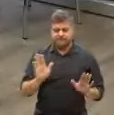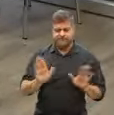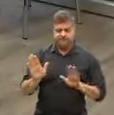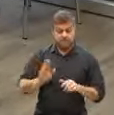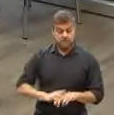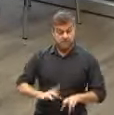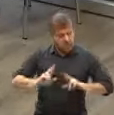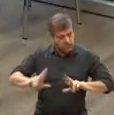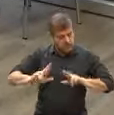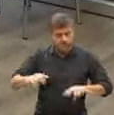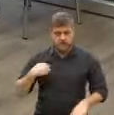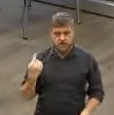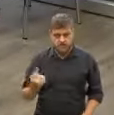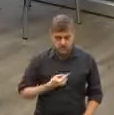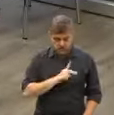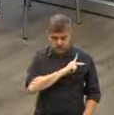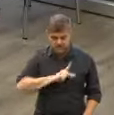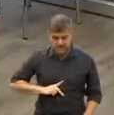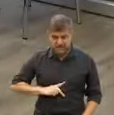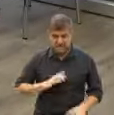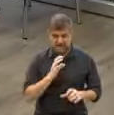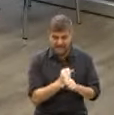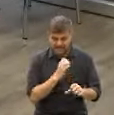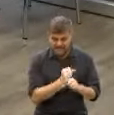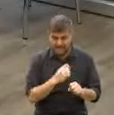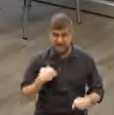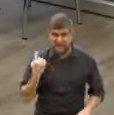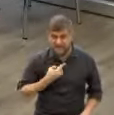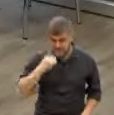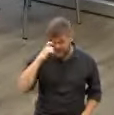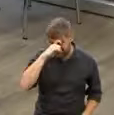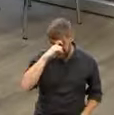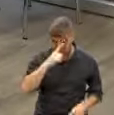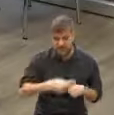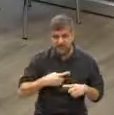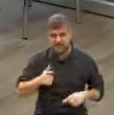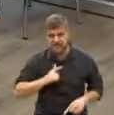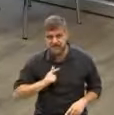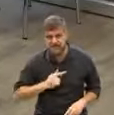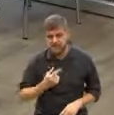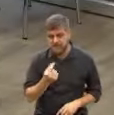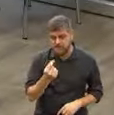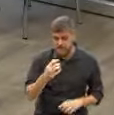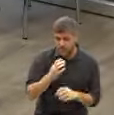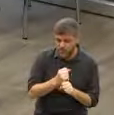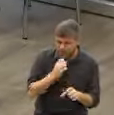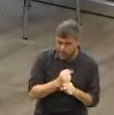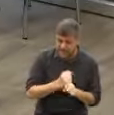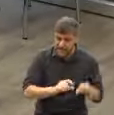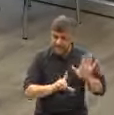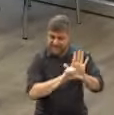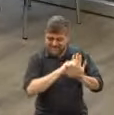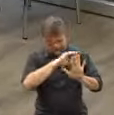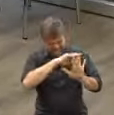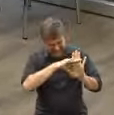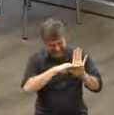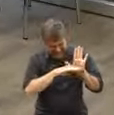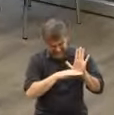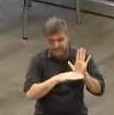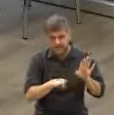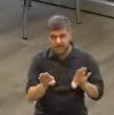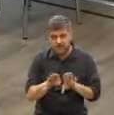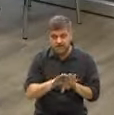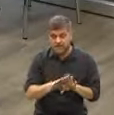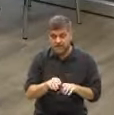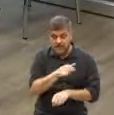entidade, a gente tem uma das contabilidades mais difíceis, porque você tem toda a questão contábil legal e toda a questão